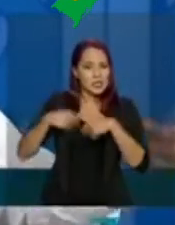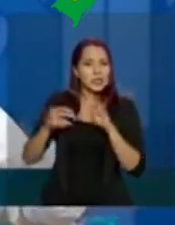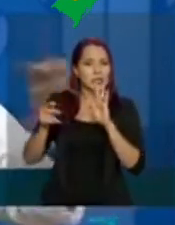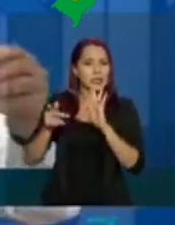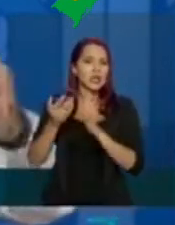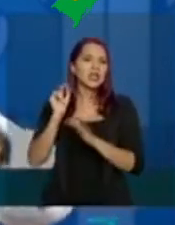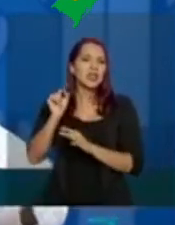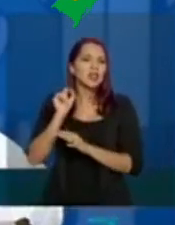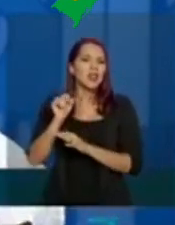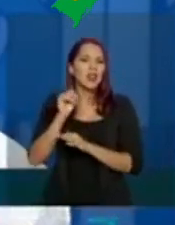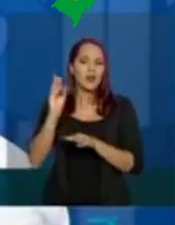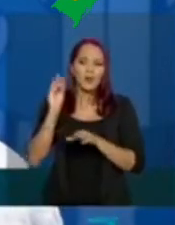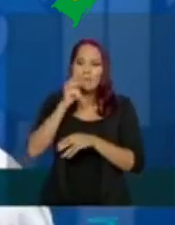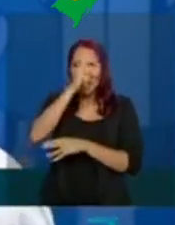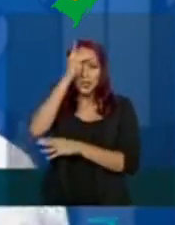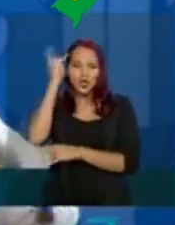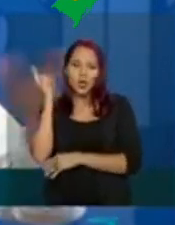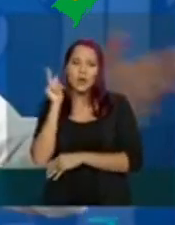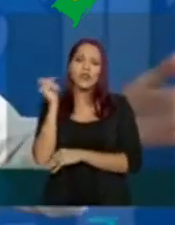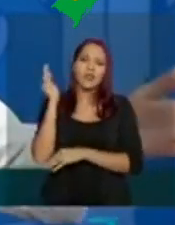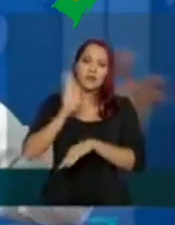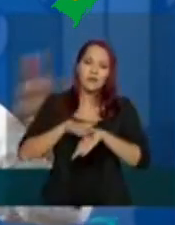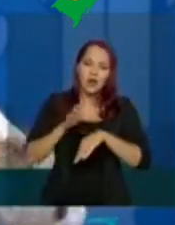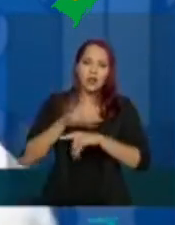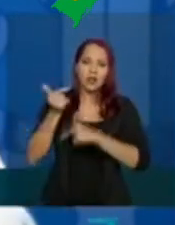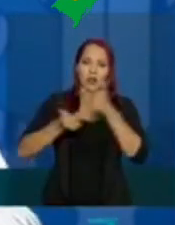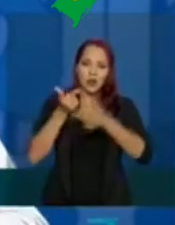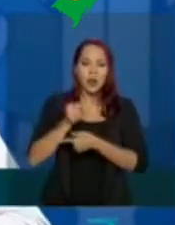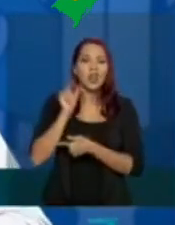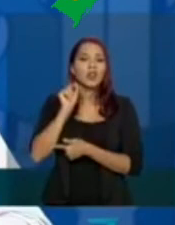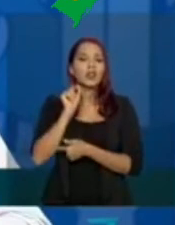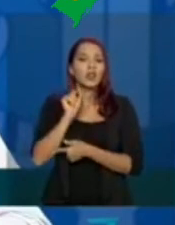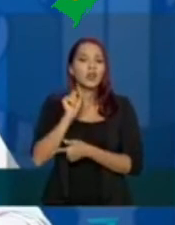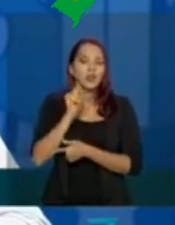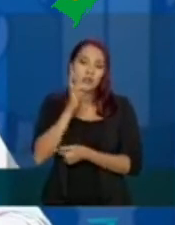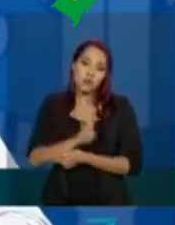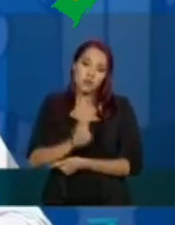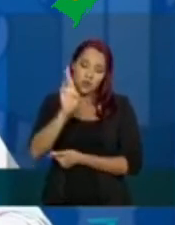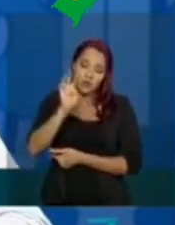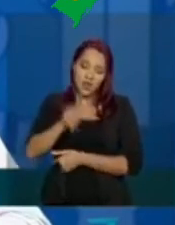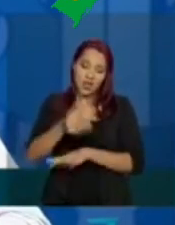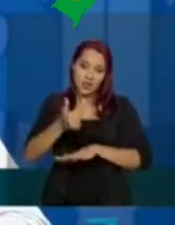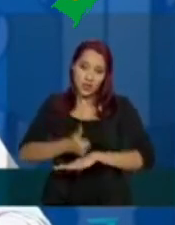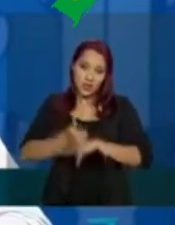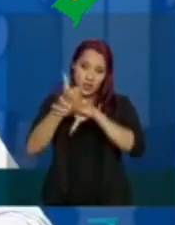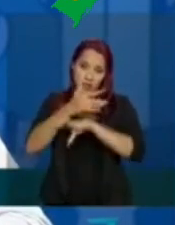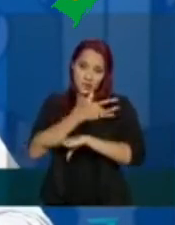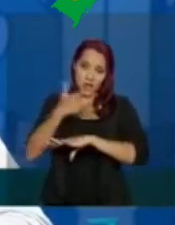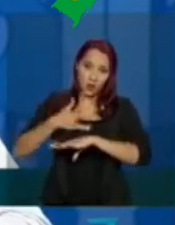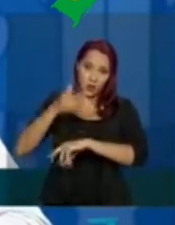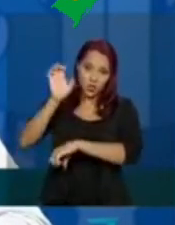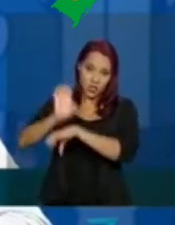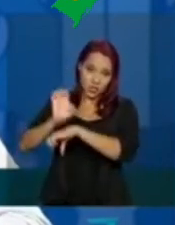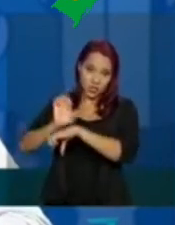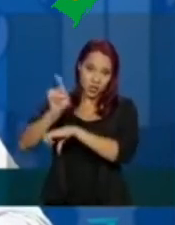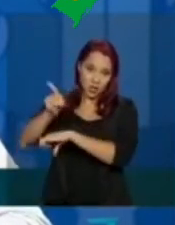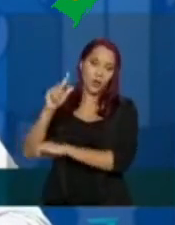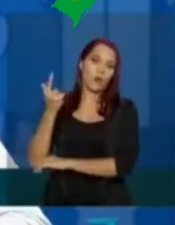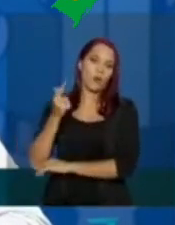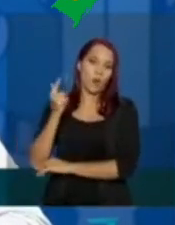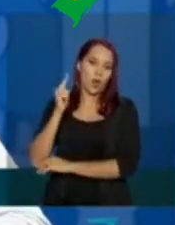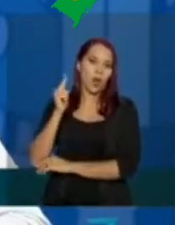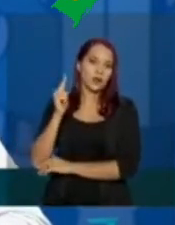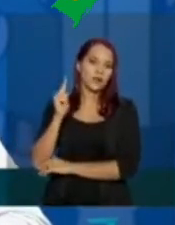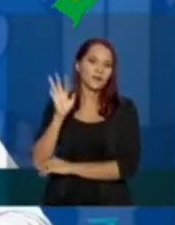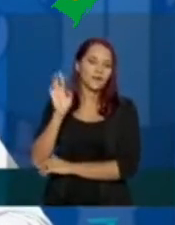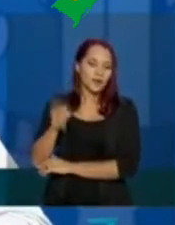vai colocar todas as pessoas que vão operar, todos os que vêm ali dentro, vai ser a Secretaria de Saúde do Estado de Goiás, que vai